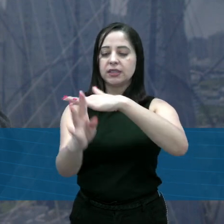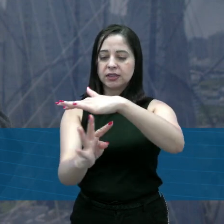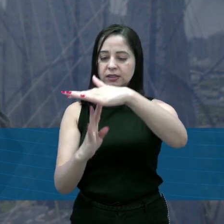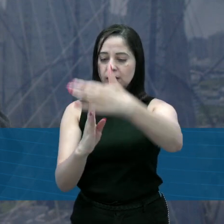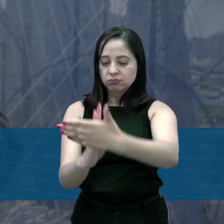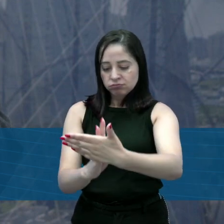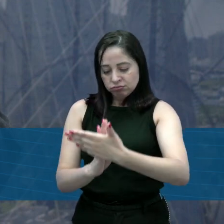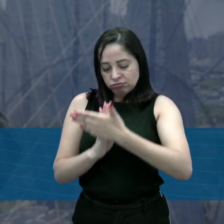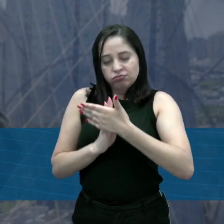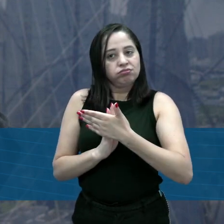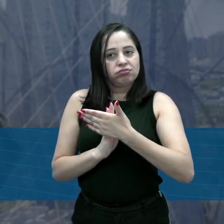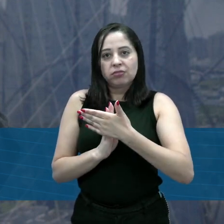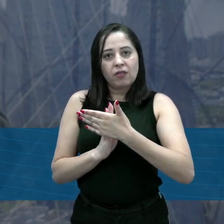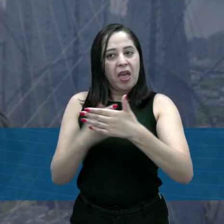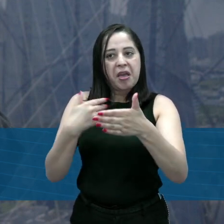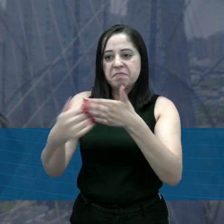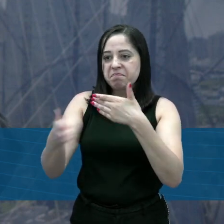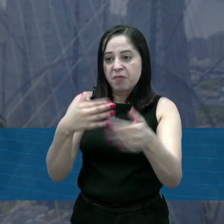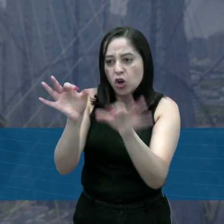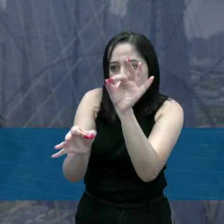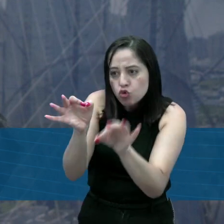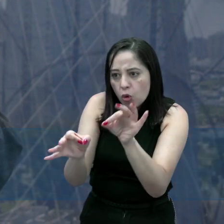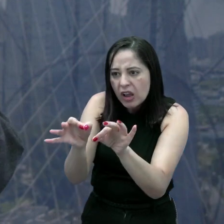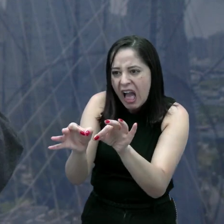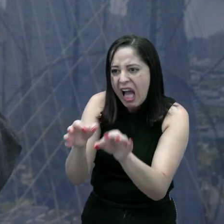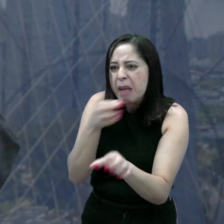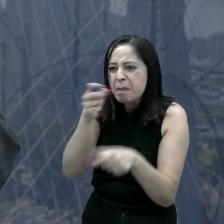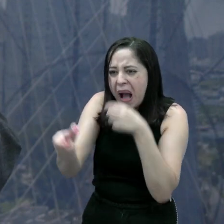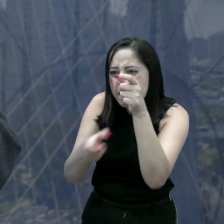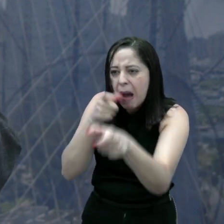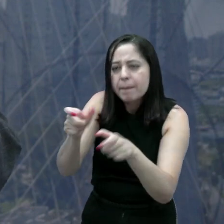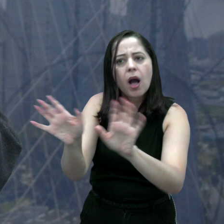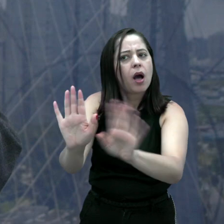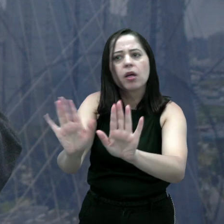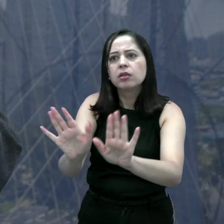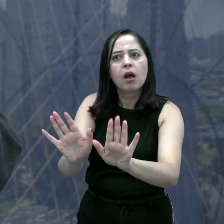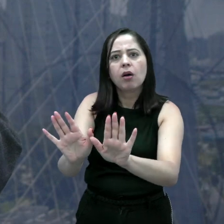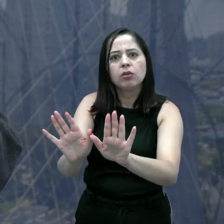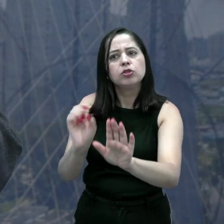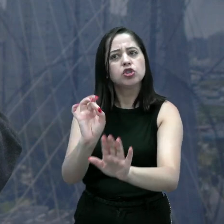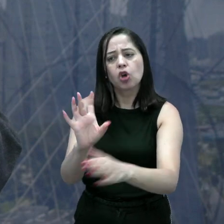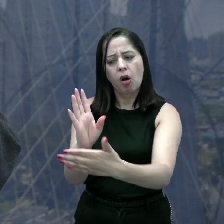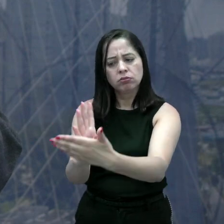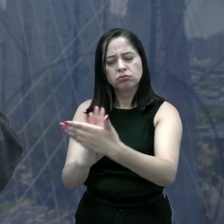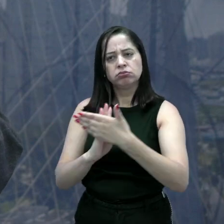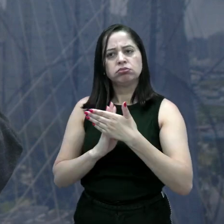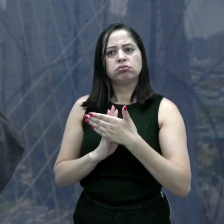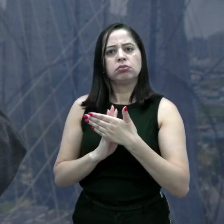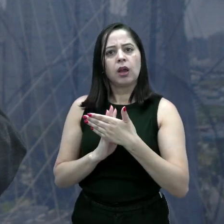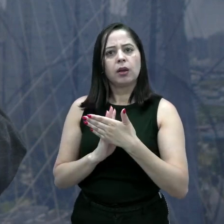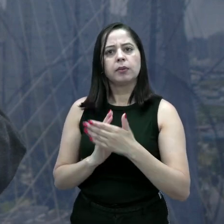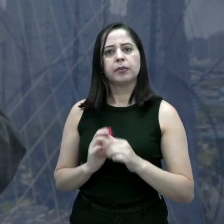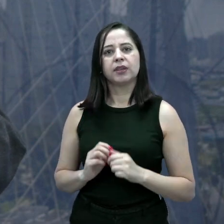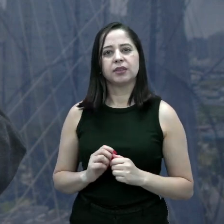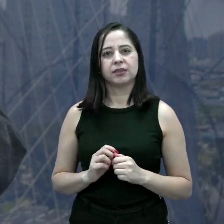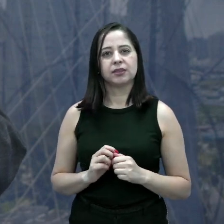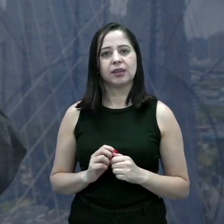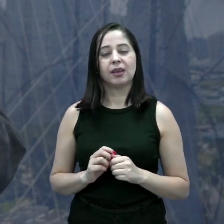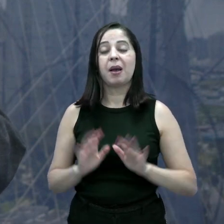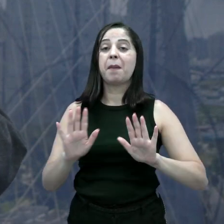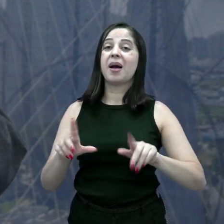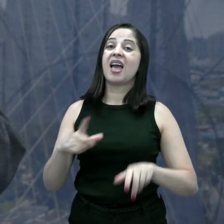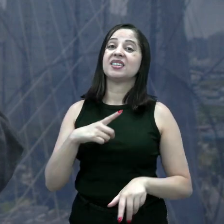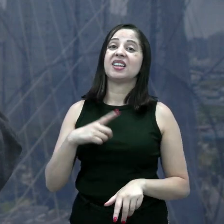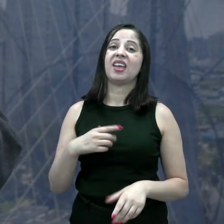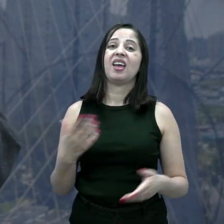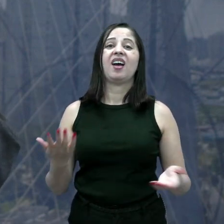na condição que ele está, sem julgar por que ele está, se ele quer, se ele não quer. Então, a política pública... Só que aí tem a outra vertente, que o pessoal fala, não,